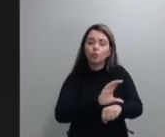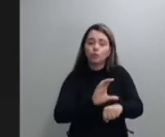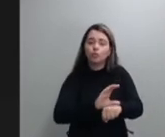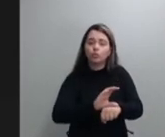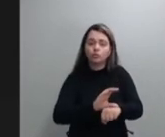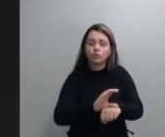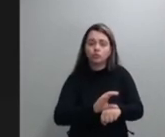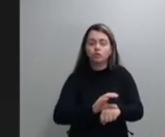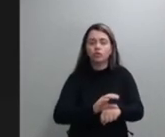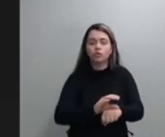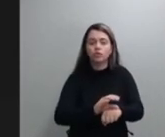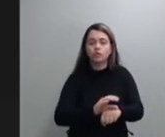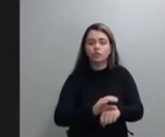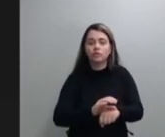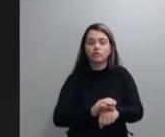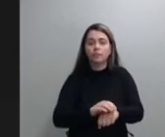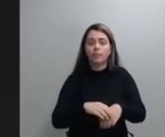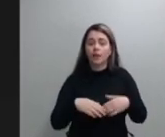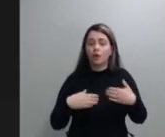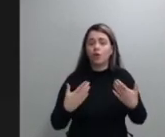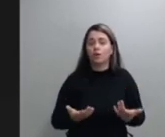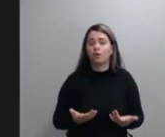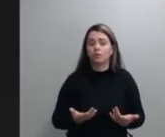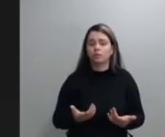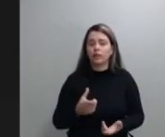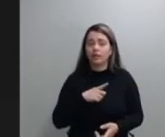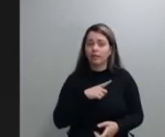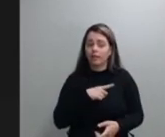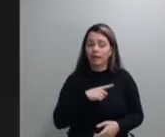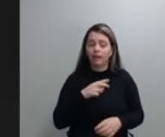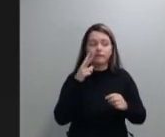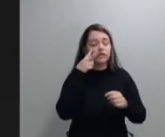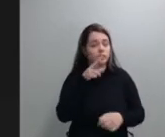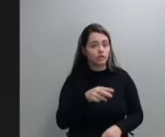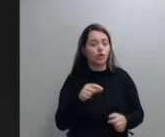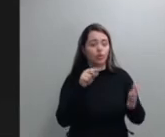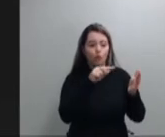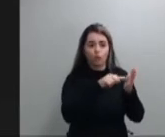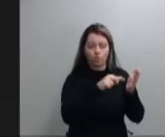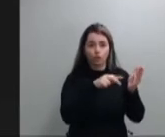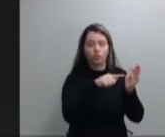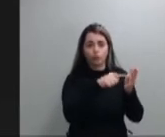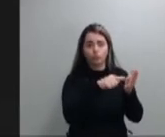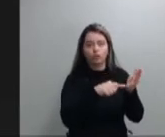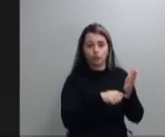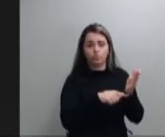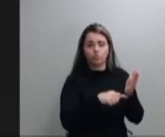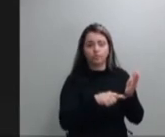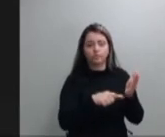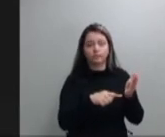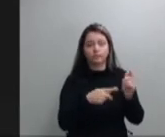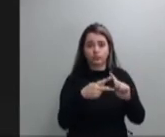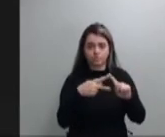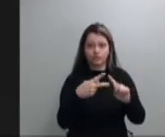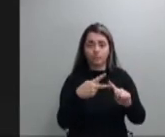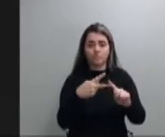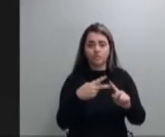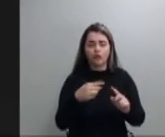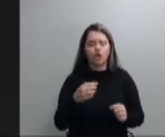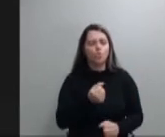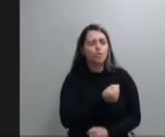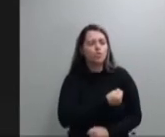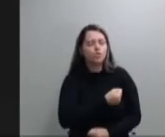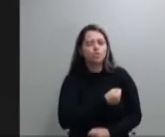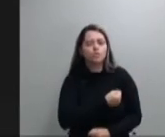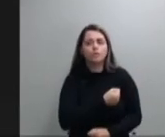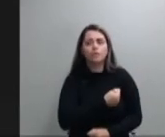extrajudiciais ou seja houve o exame dos dois pontos até quando se entregaram os títulos e o número máximo de títulos